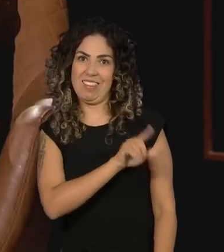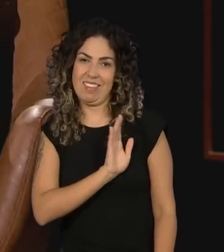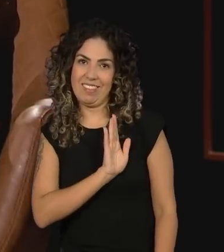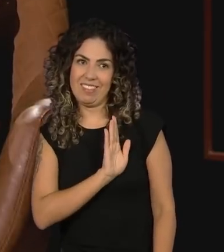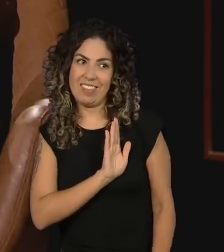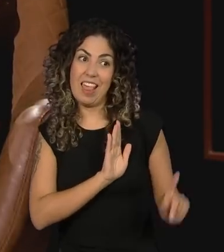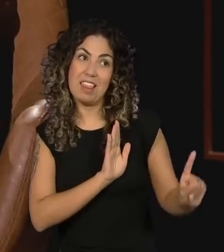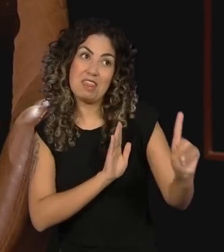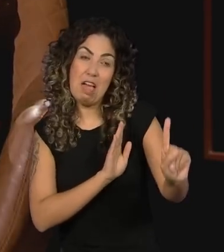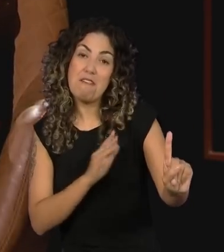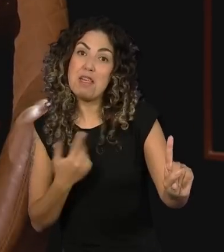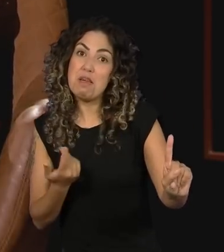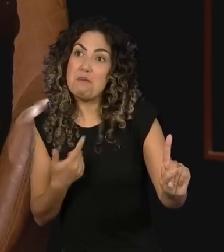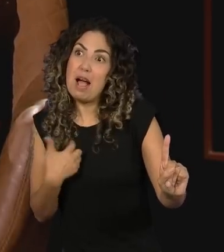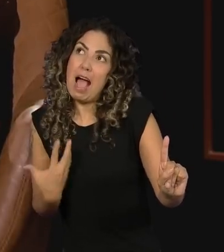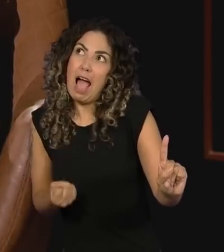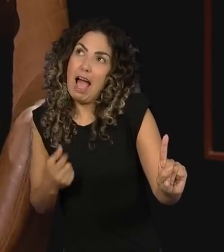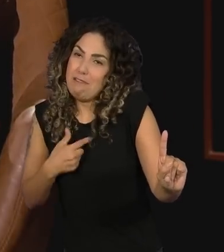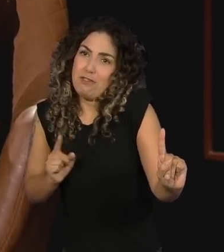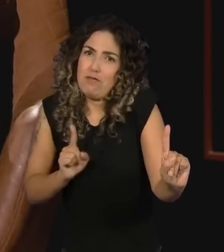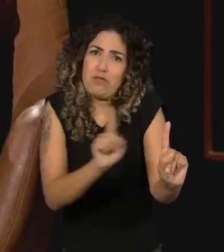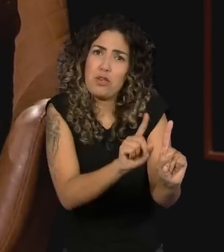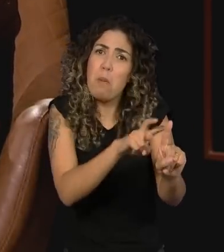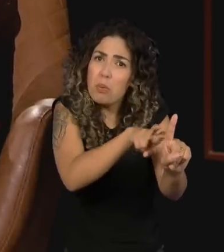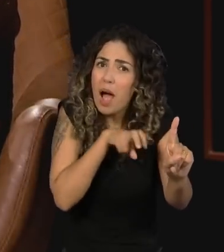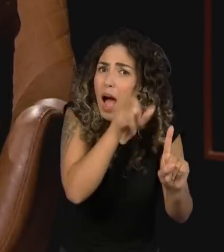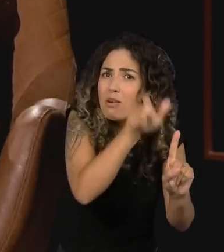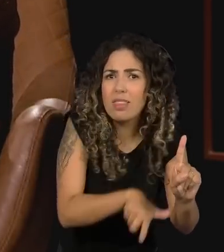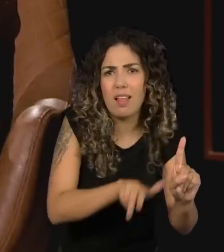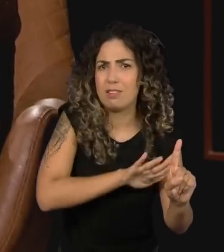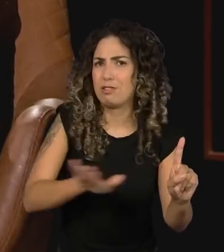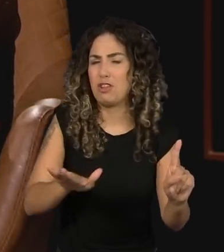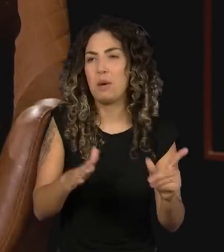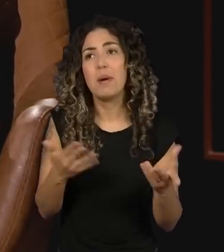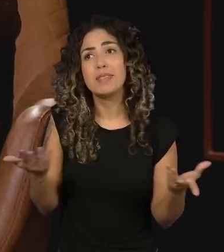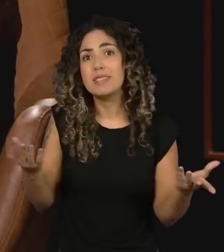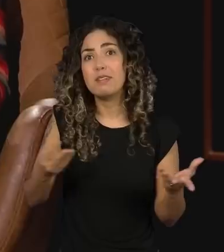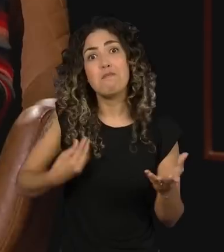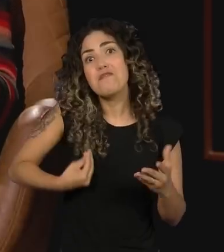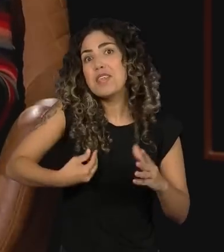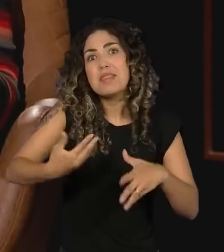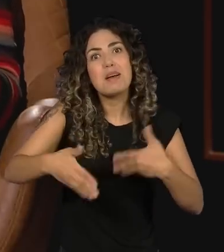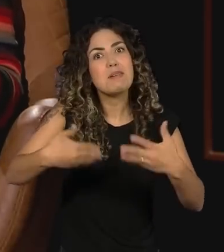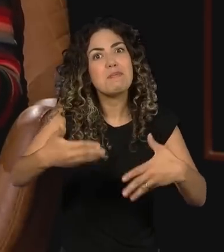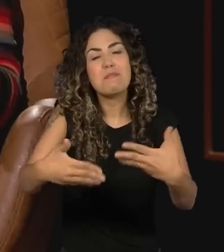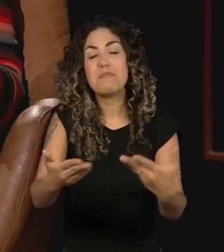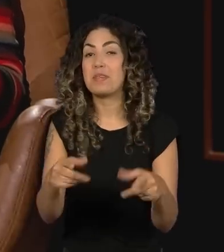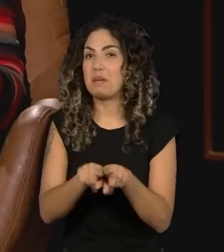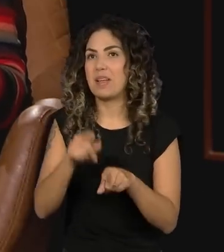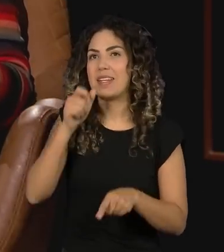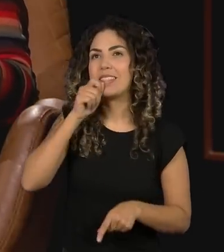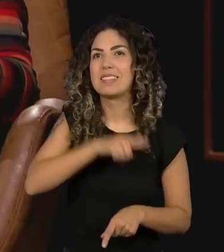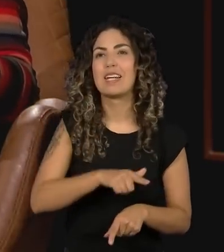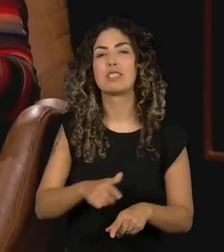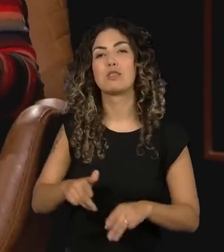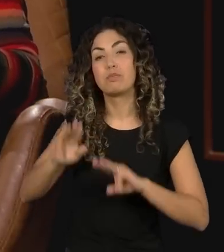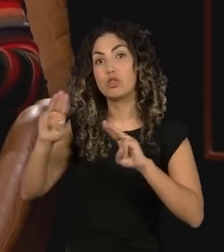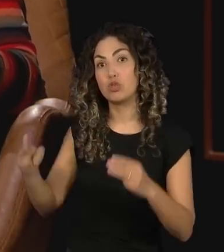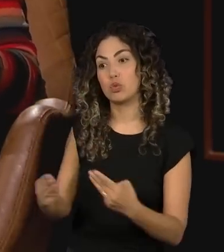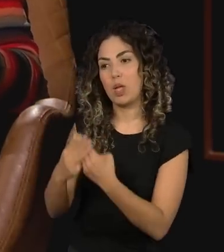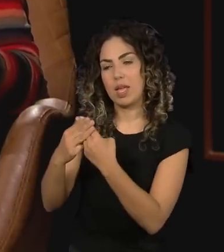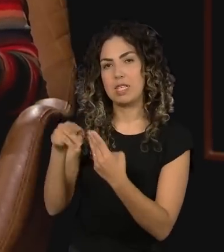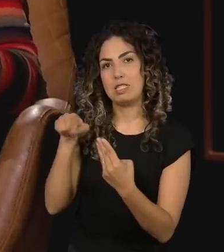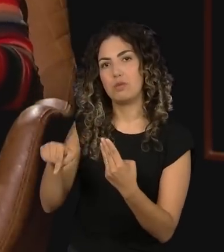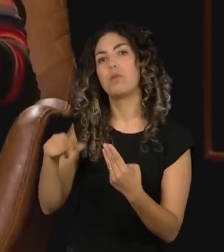Essas coisas, né, do destino. Newton Bonder até, quando ouviu essa história, falou uma coisa bonita, que no judaísmo existe a